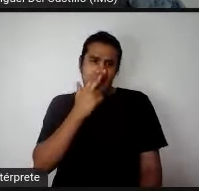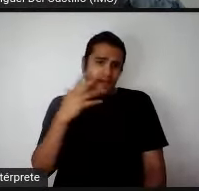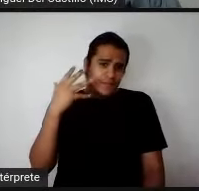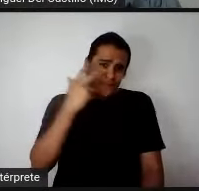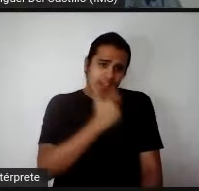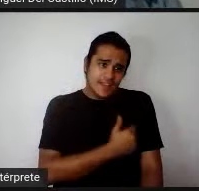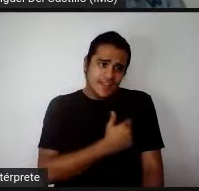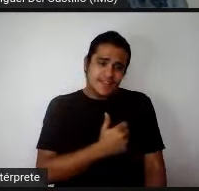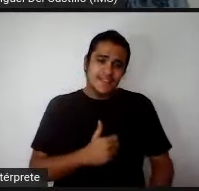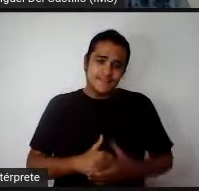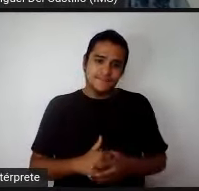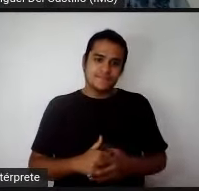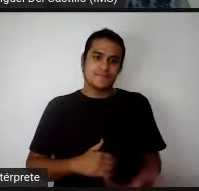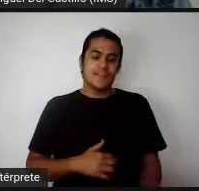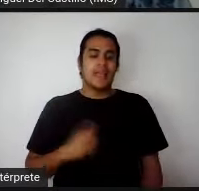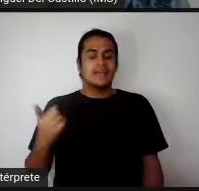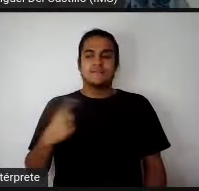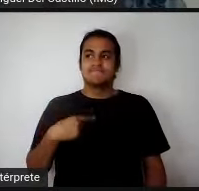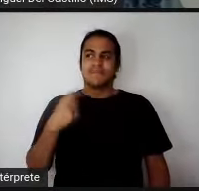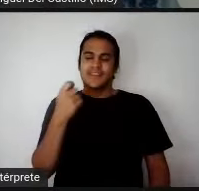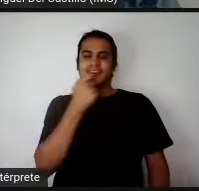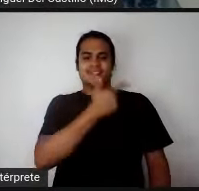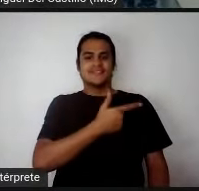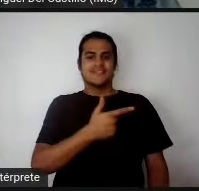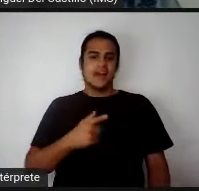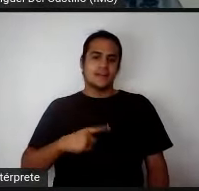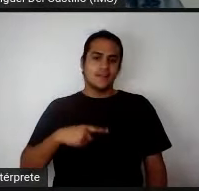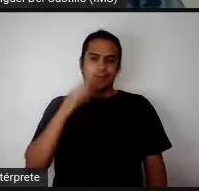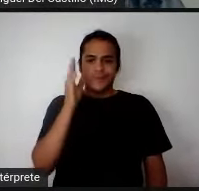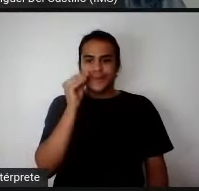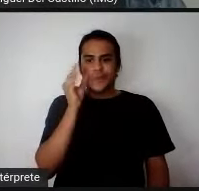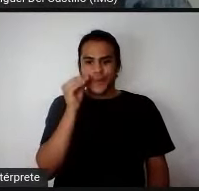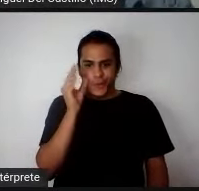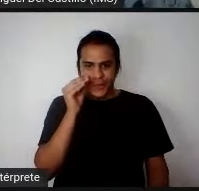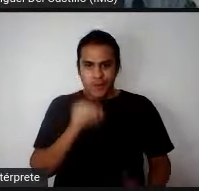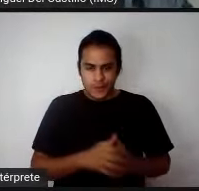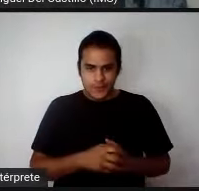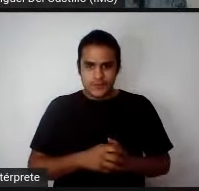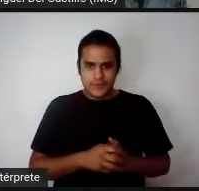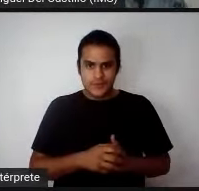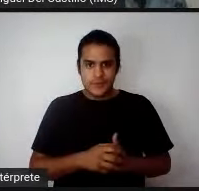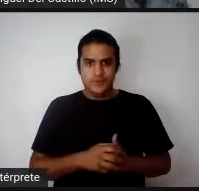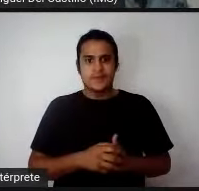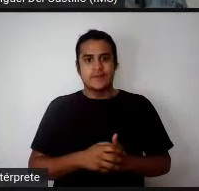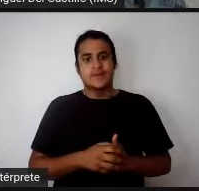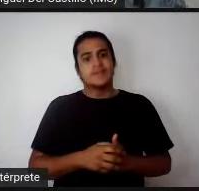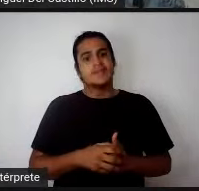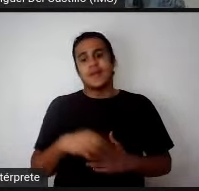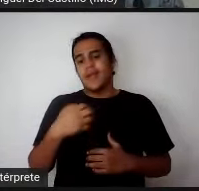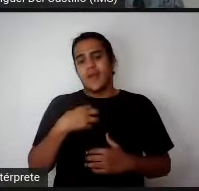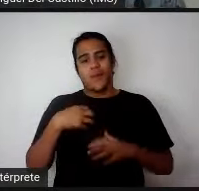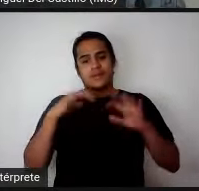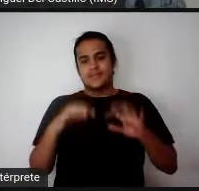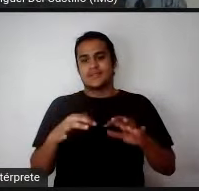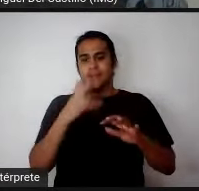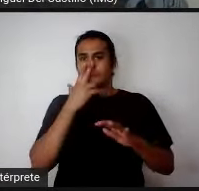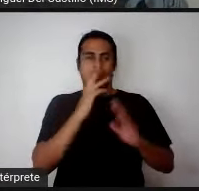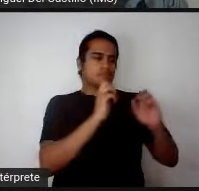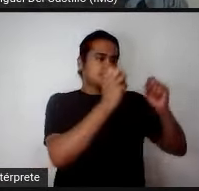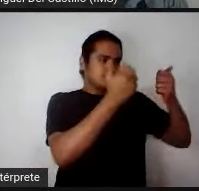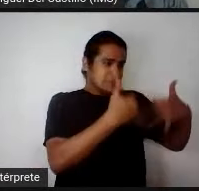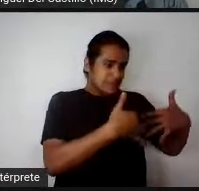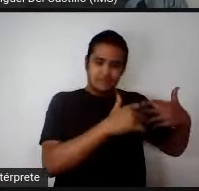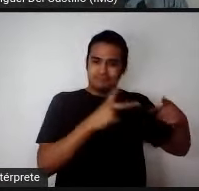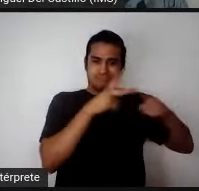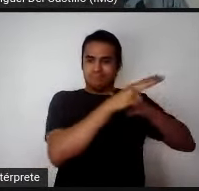uma coisa que eu acho curioso, eu acho, eu sou assim, eu pulo de uma coisa para outra. Mas